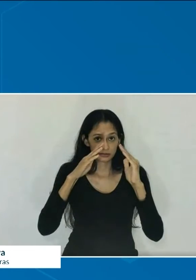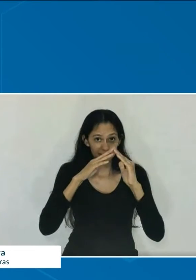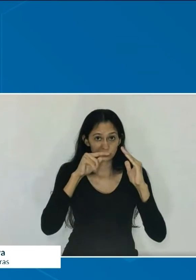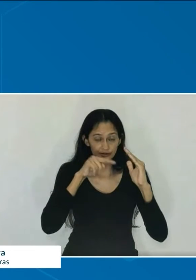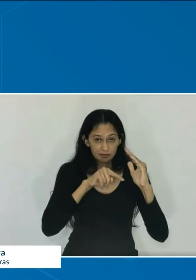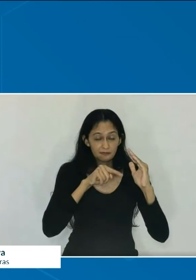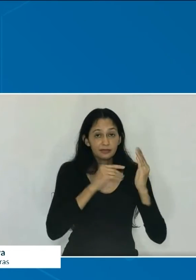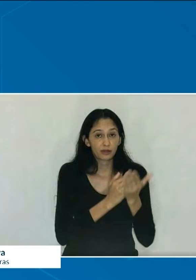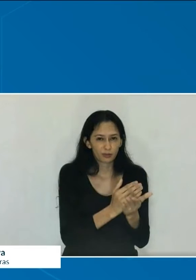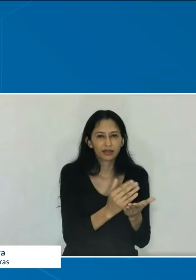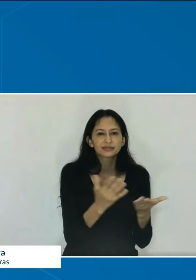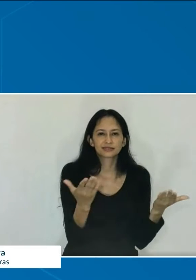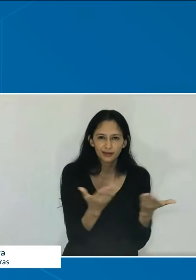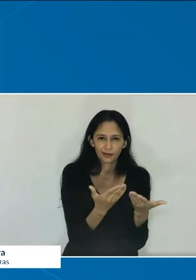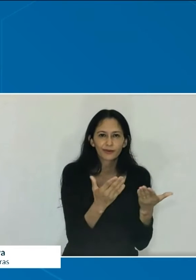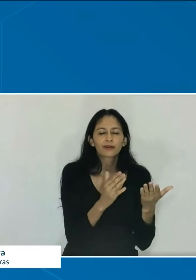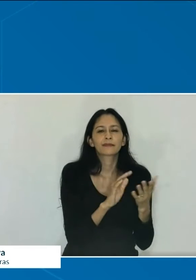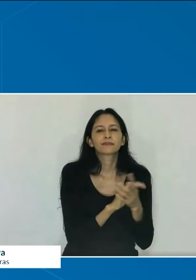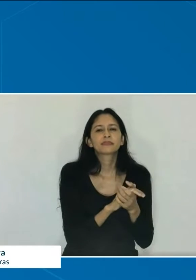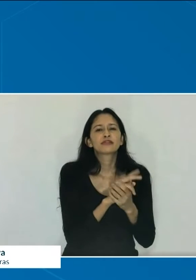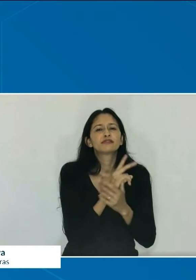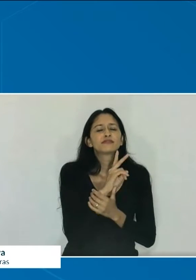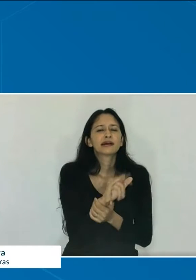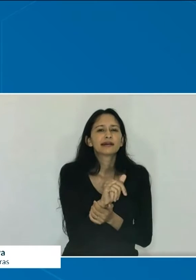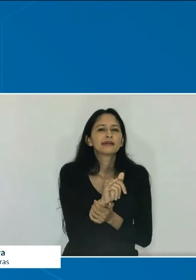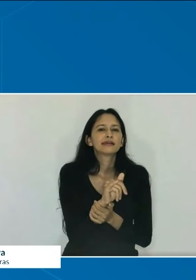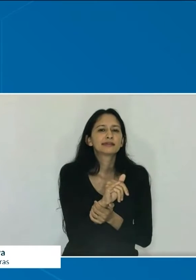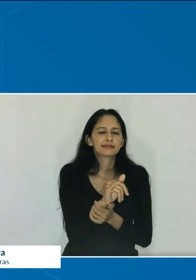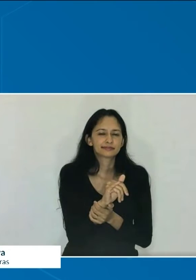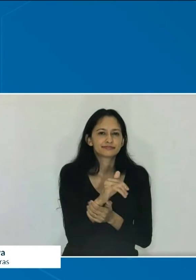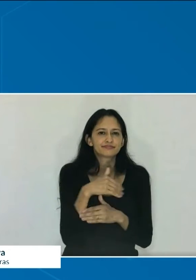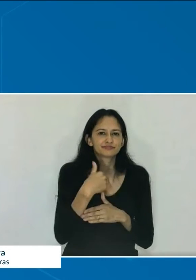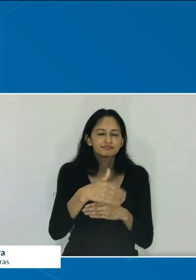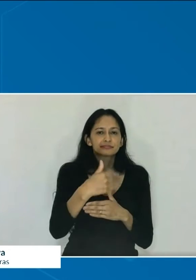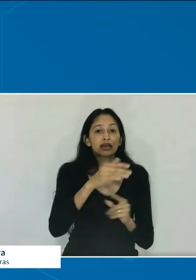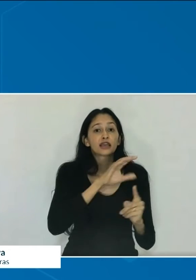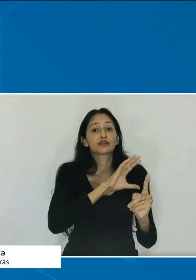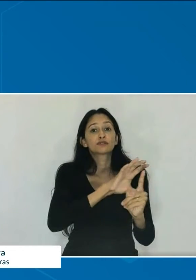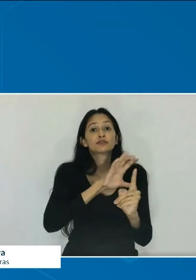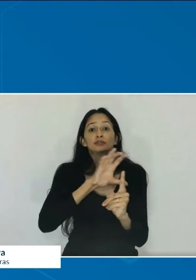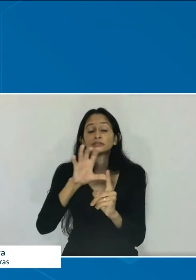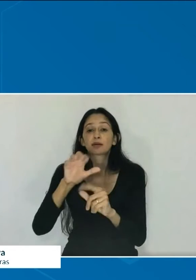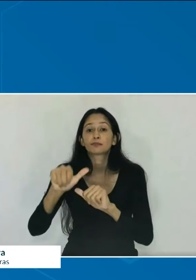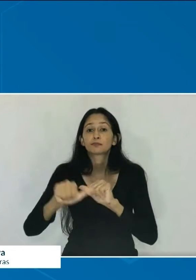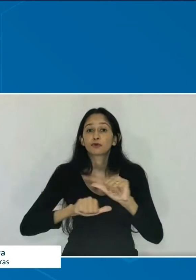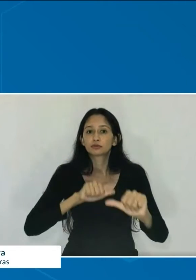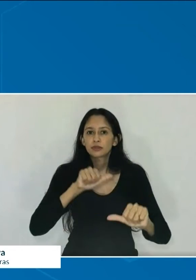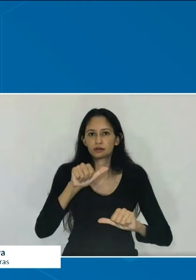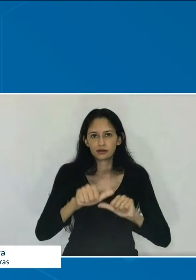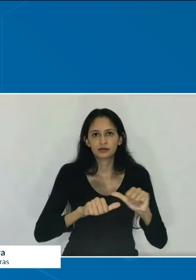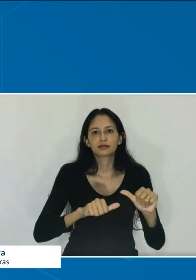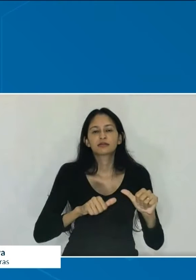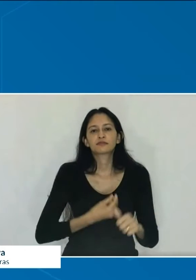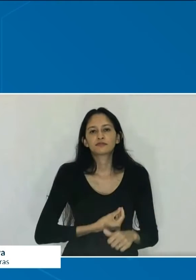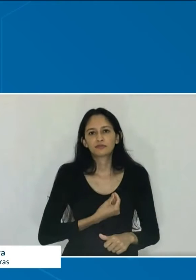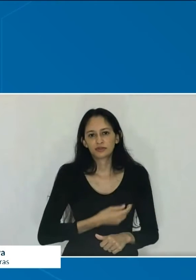ter uma profunda alteração nos deslocamentos das pessoas. Eu acho que a gente ainda não, pelo